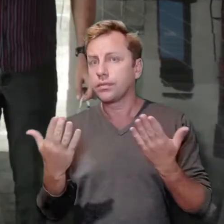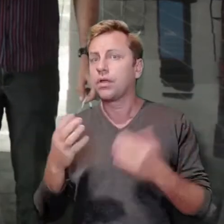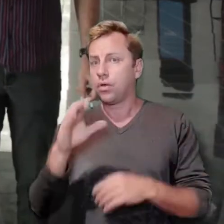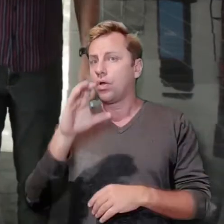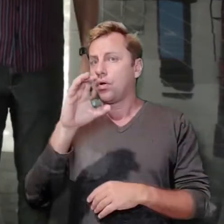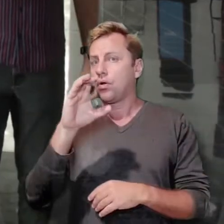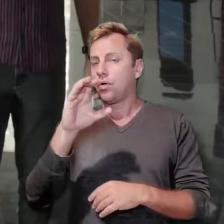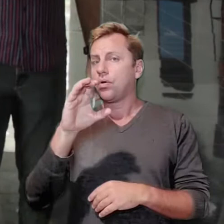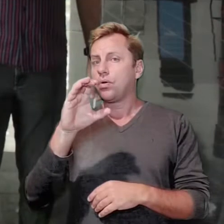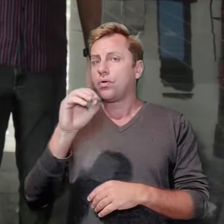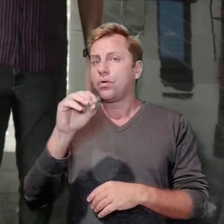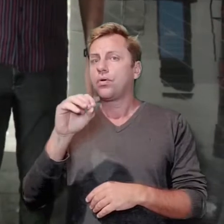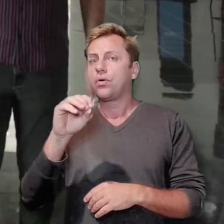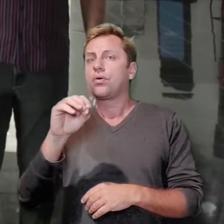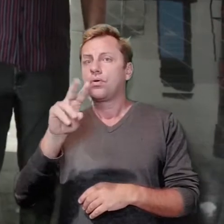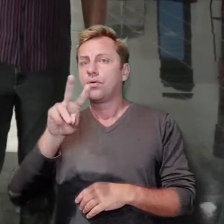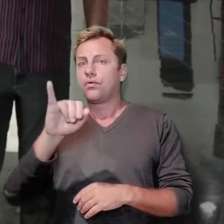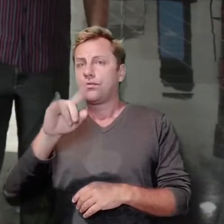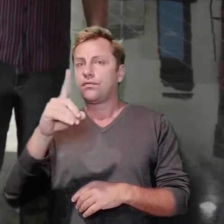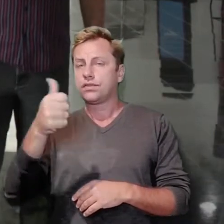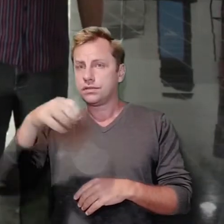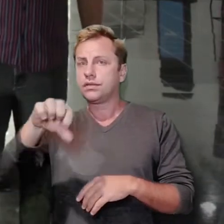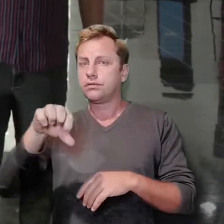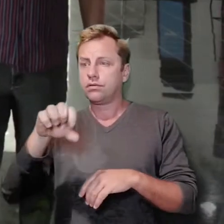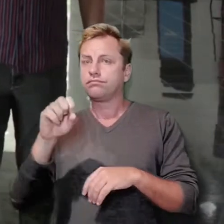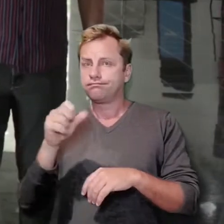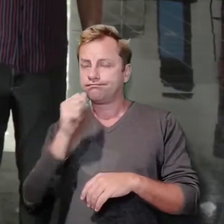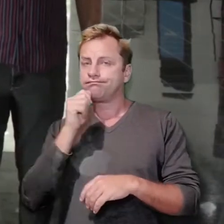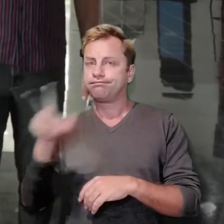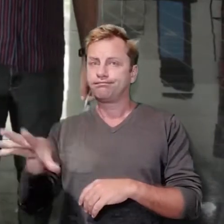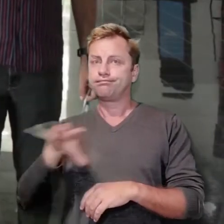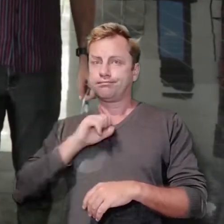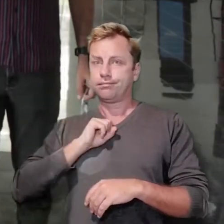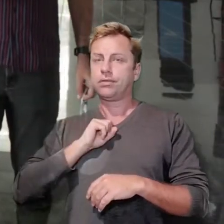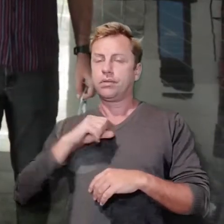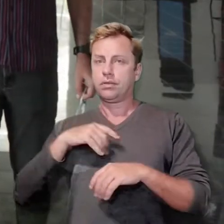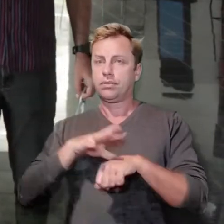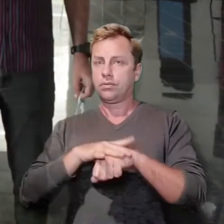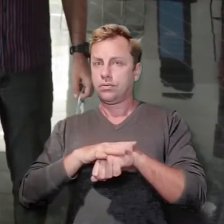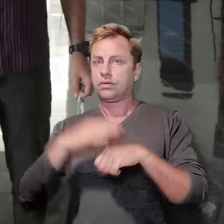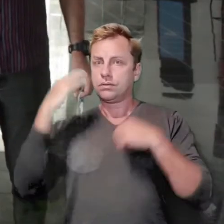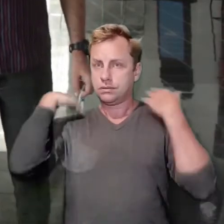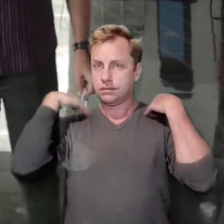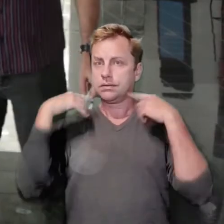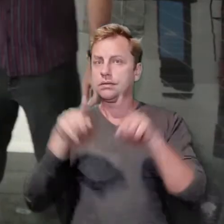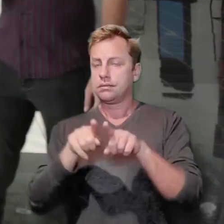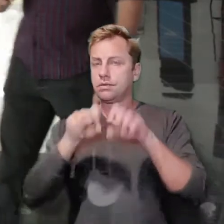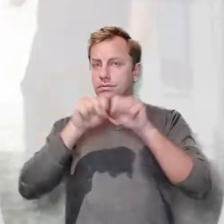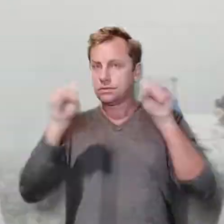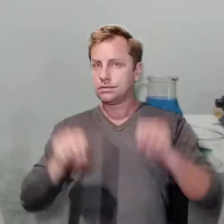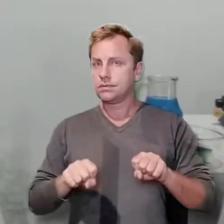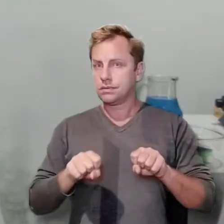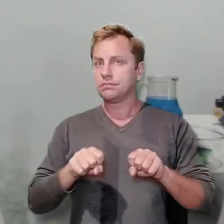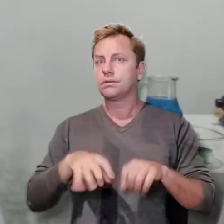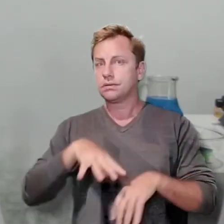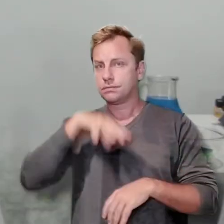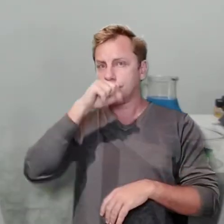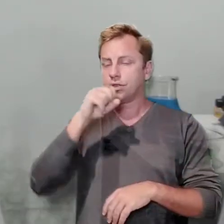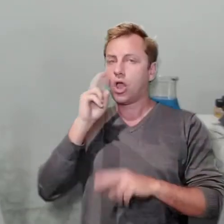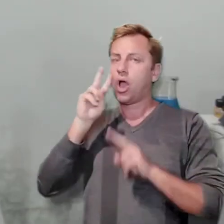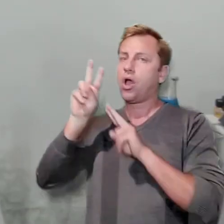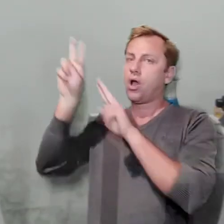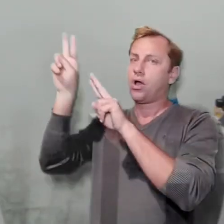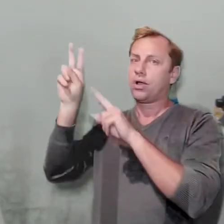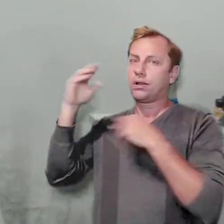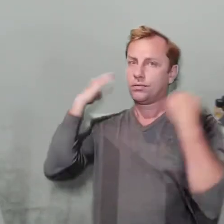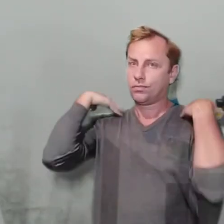é uma doença que afeta os pulmões e o sistema respiratório. Vamos olhar? Vamos olhar os